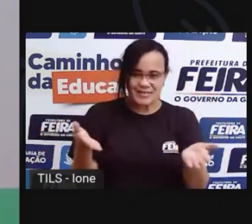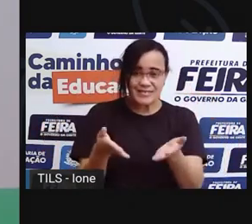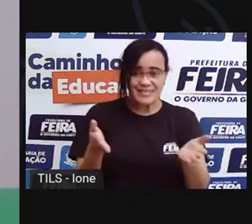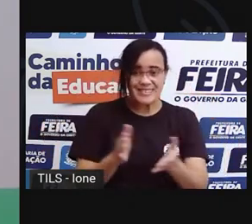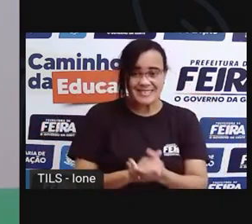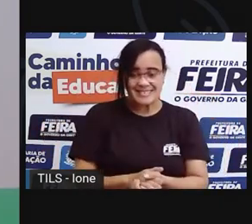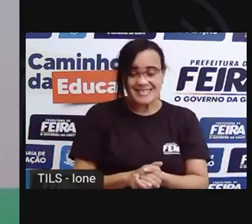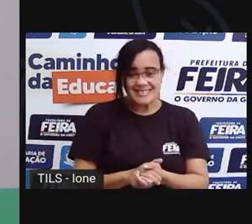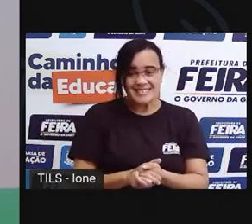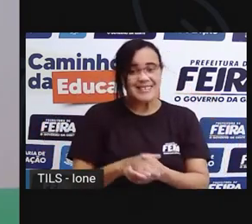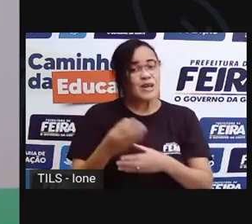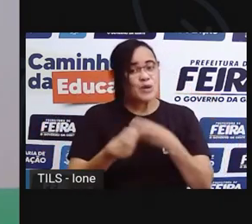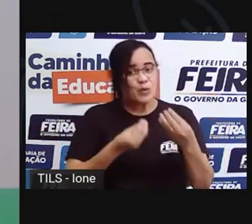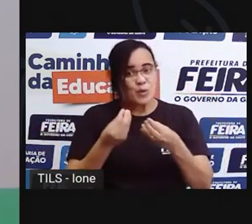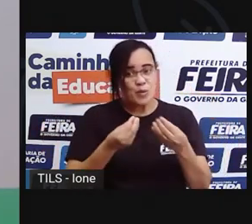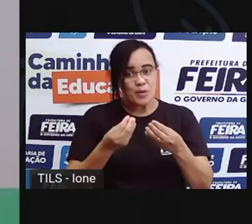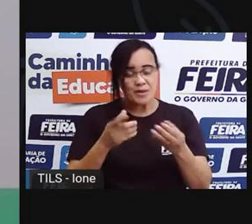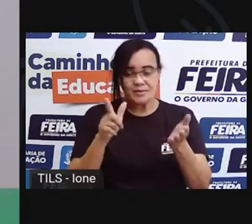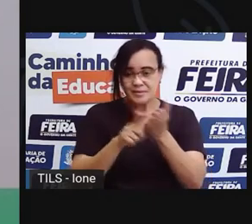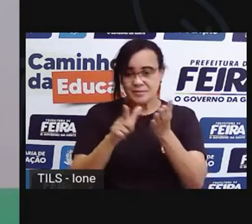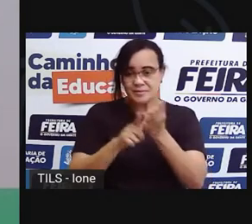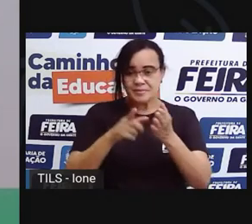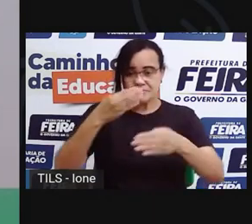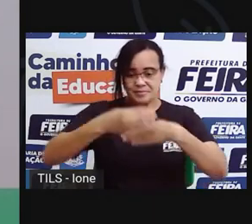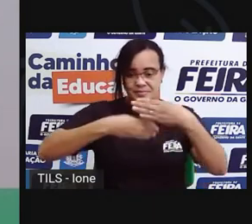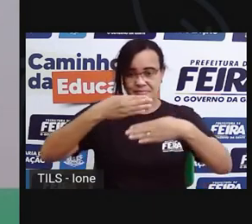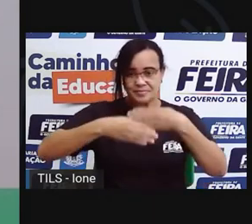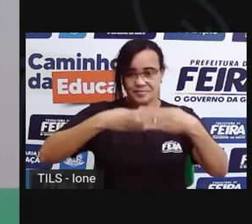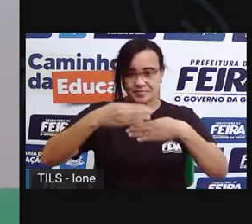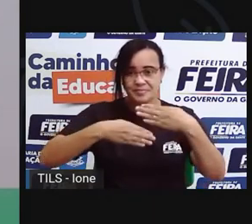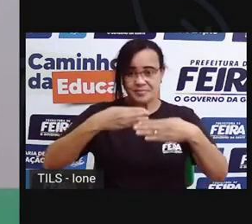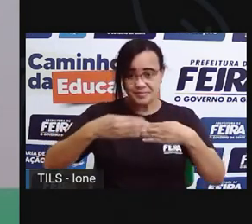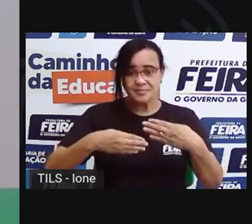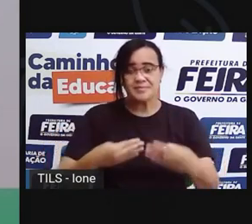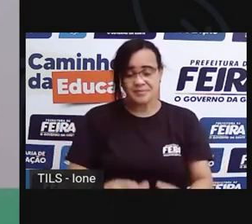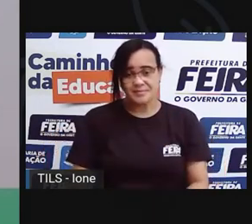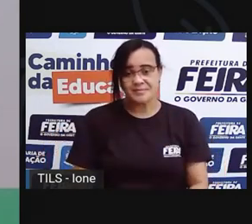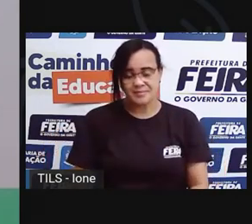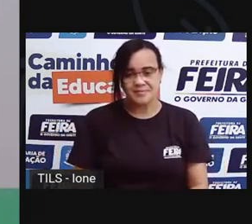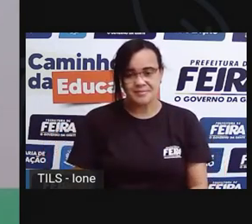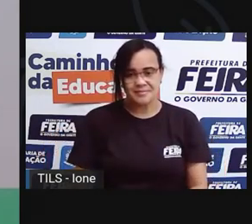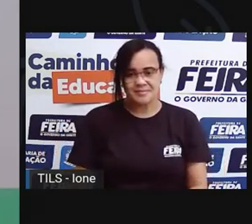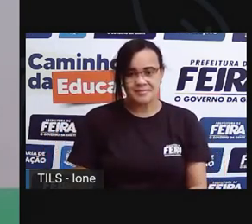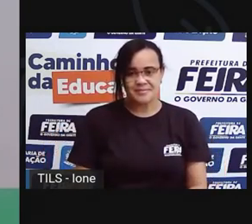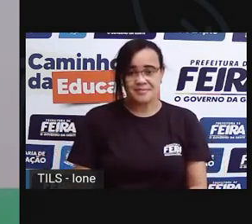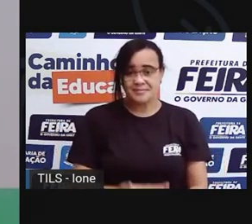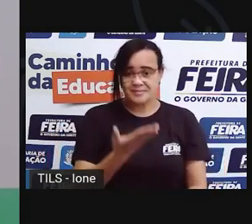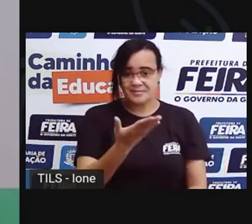papel higiênico, joia? A gente vai deixar eles aqui.